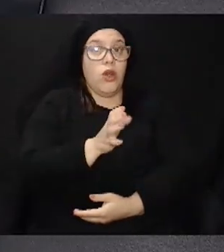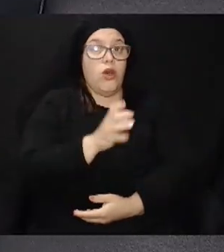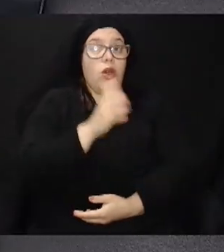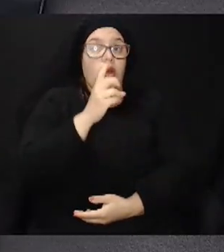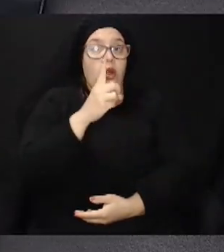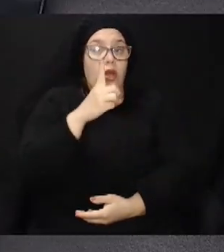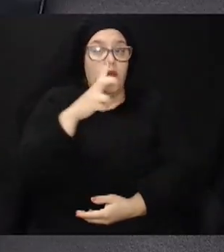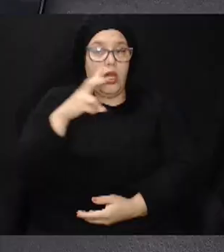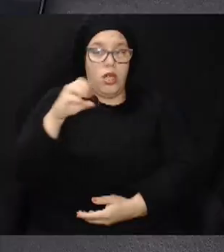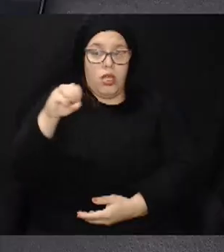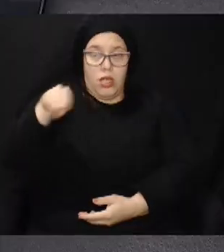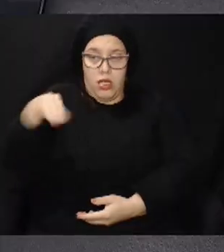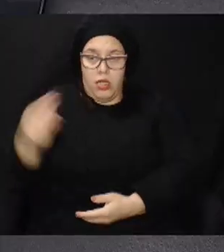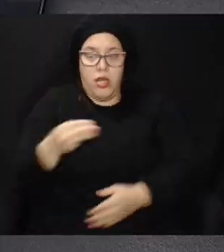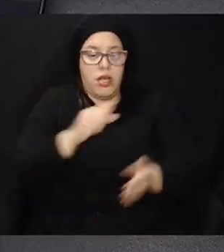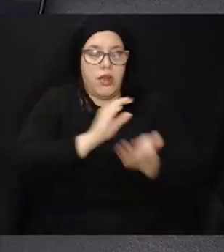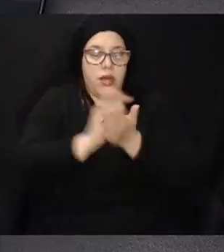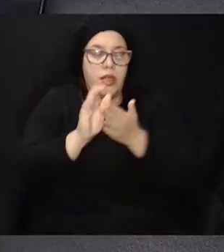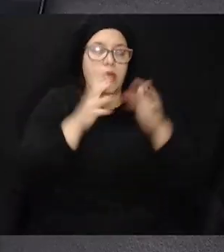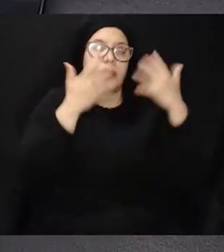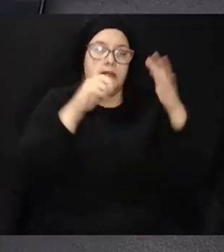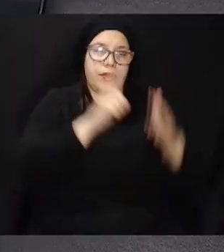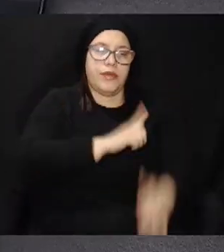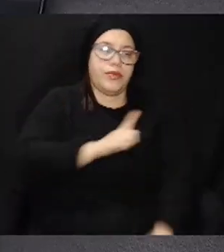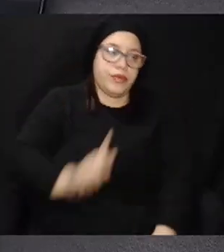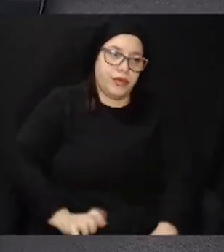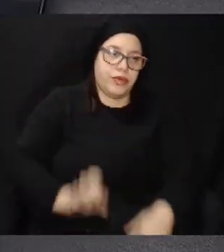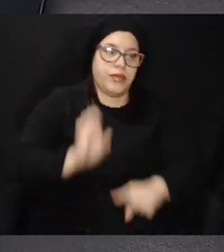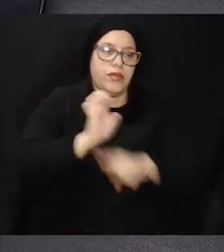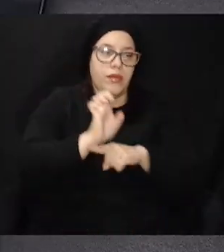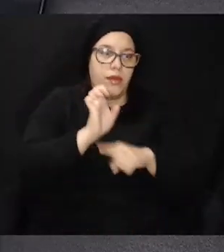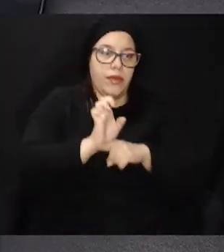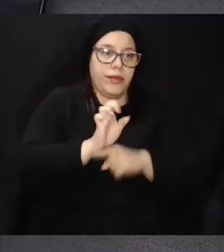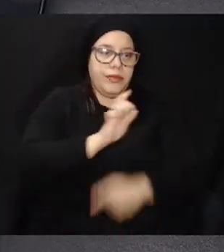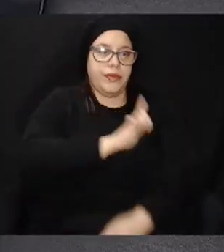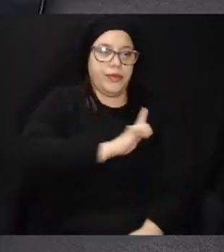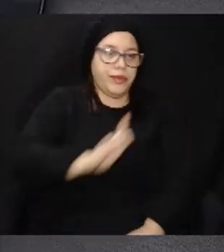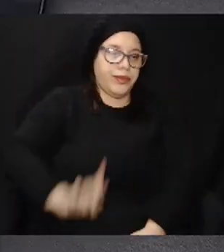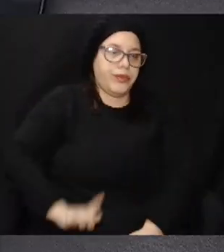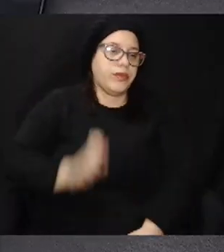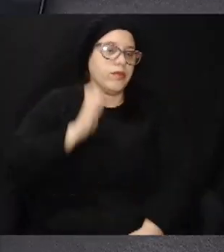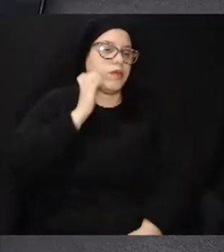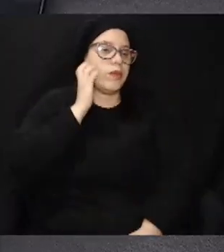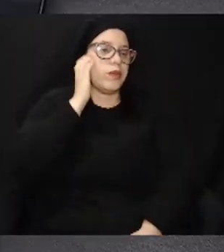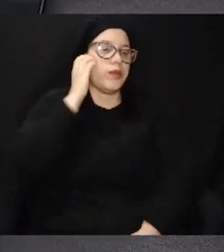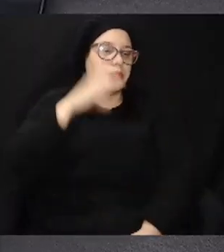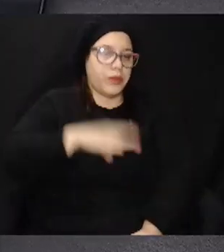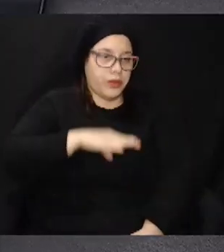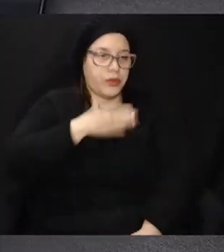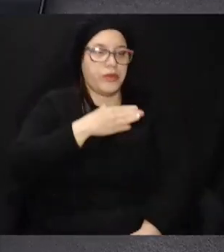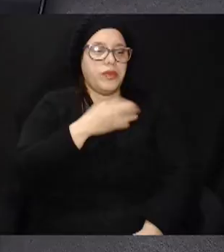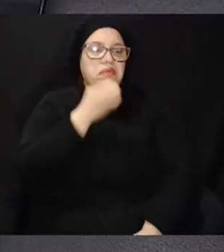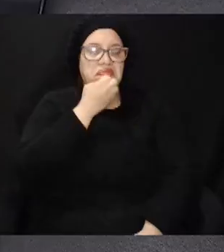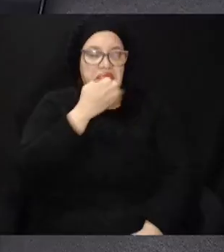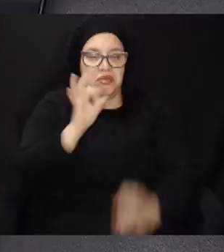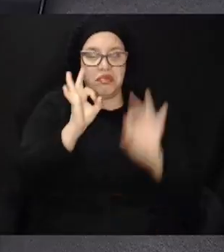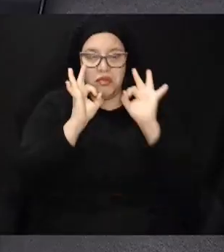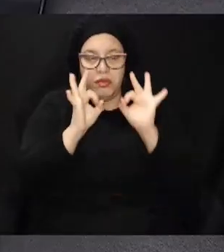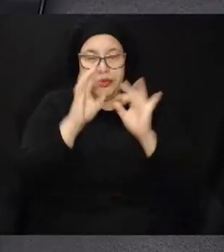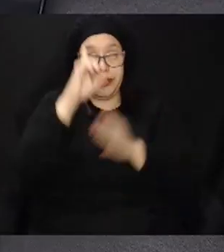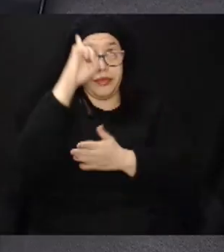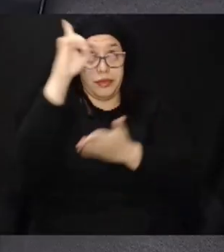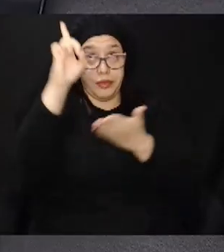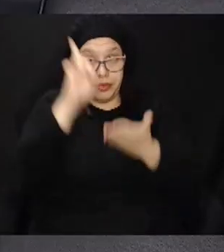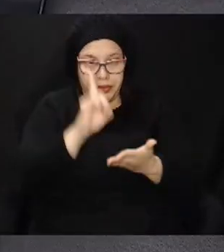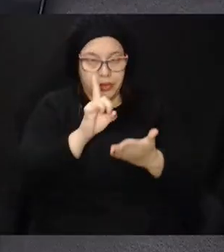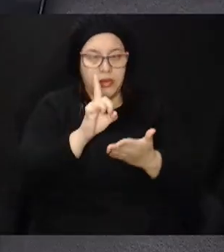investimento. Parabéns ao governo do estado, ao governador Tarcísio, pela coragem, pela eficiência. Se Deus quiser, entregaremos, mas nós